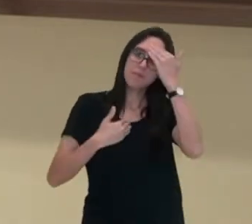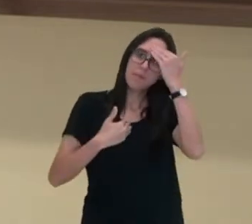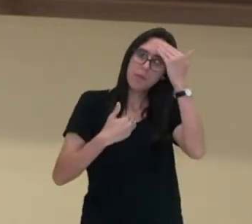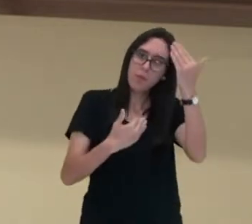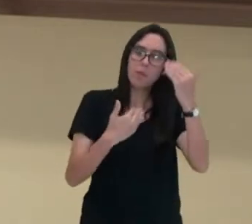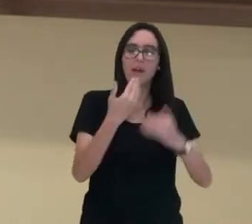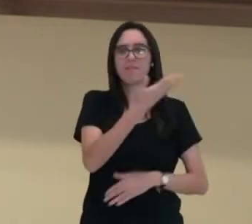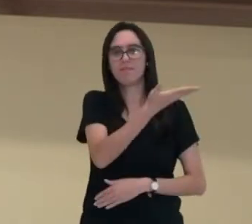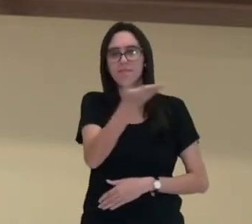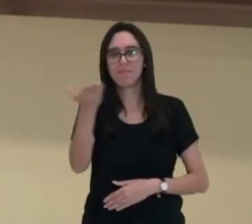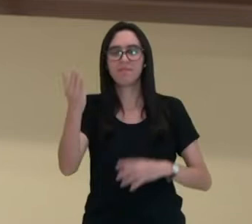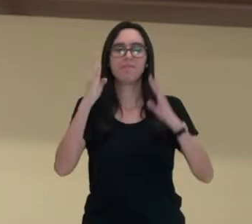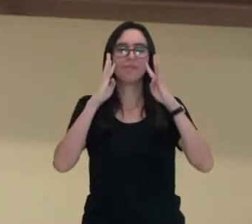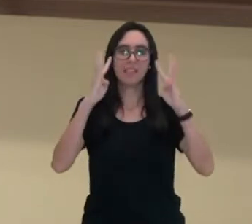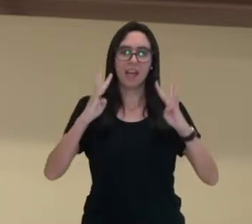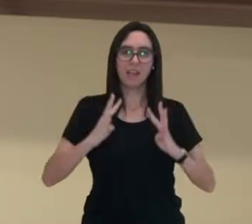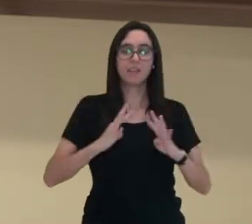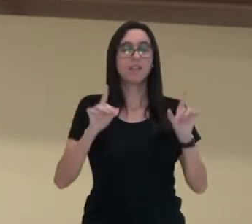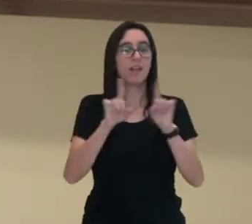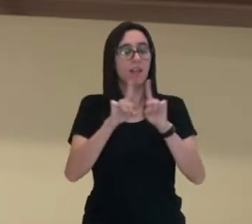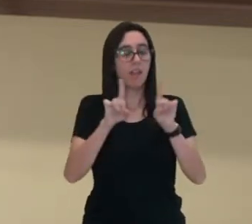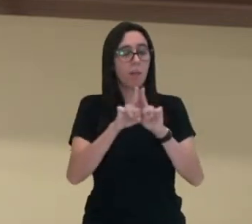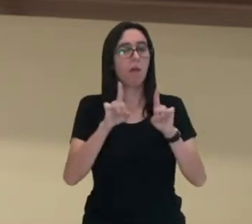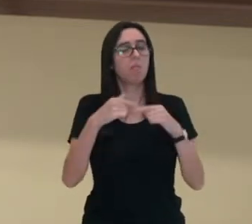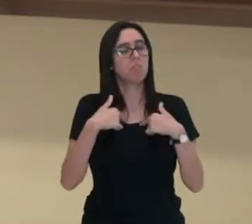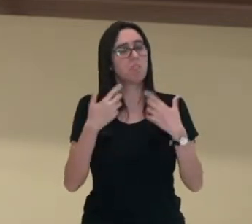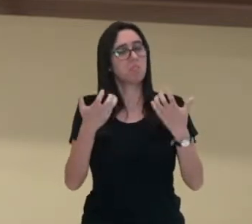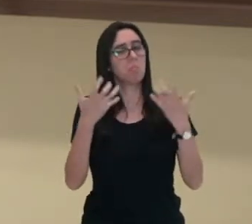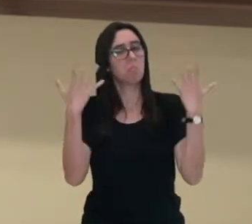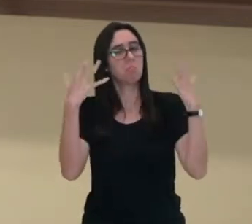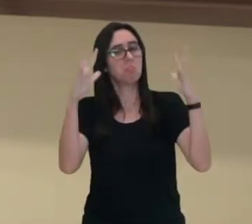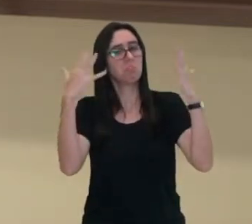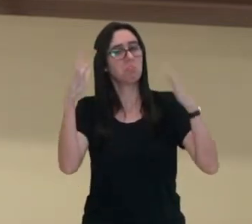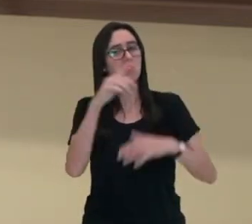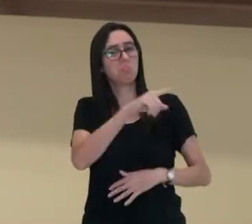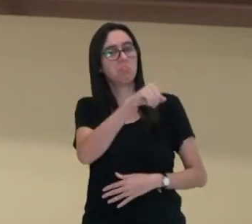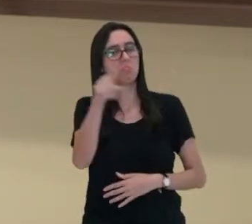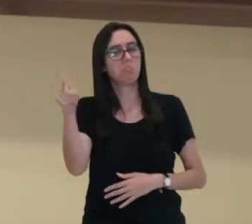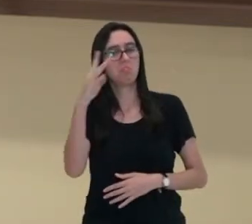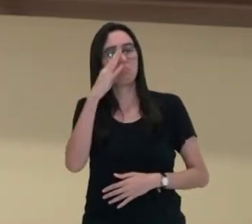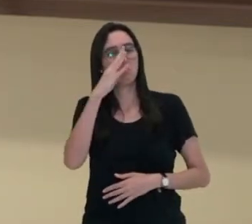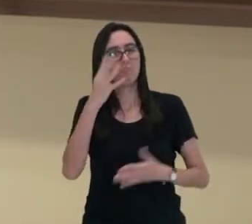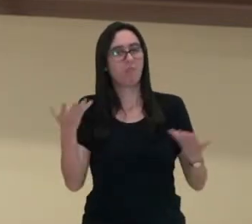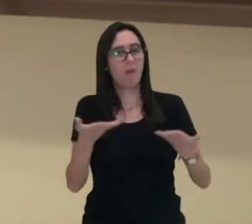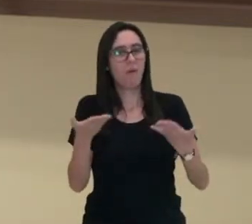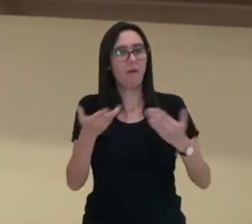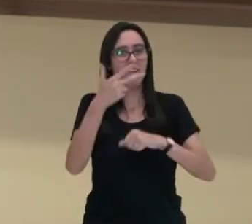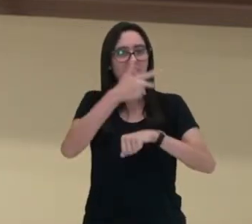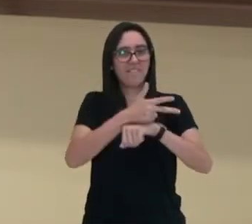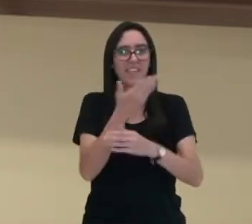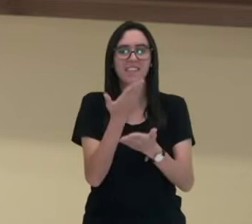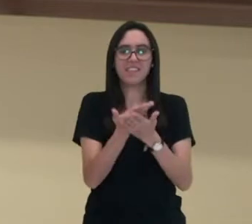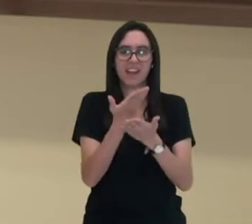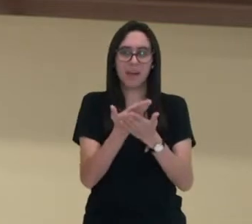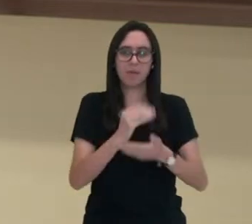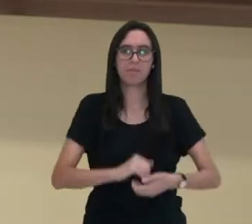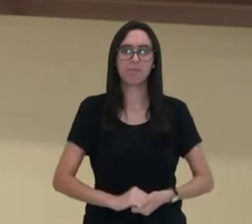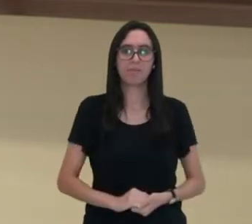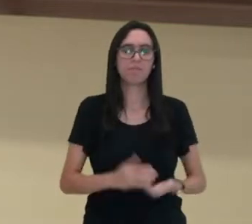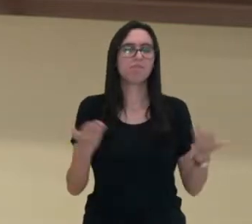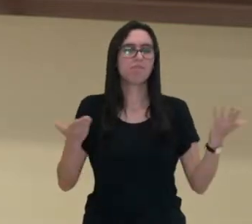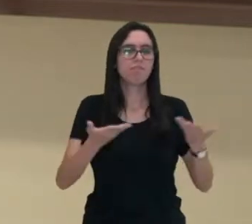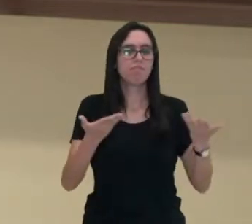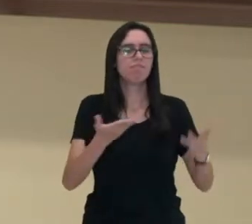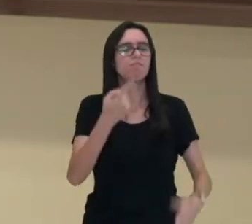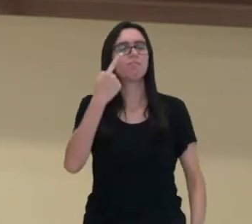participação de vocês e gostaria de parabenizá-los por estarem aí prestigiando as nossas videoaulas. Então vamos aqui verificar quais